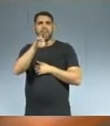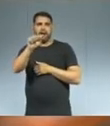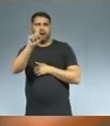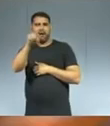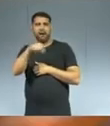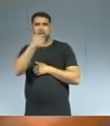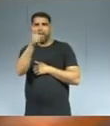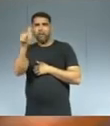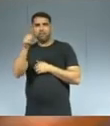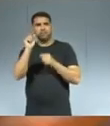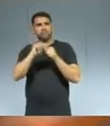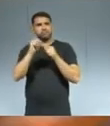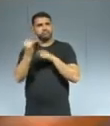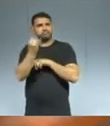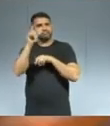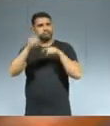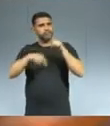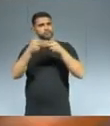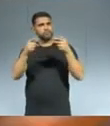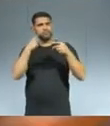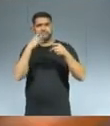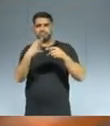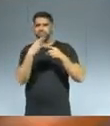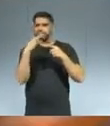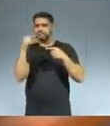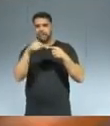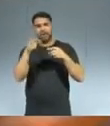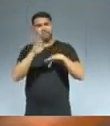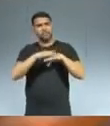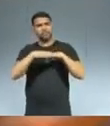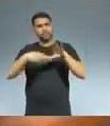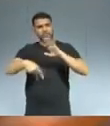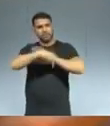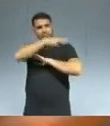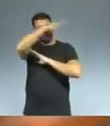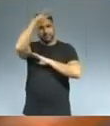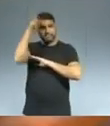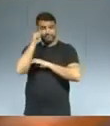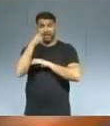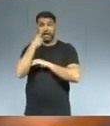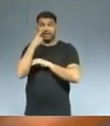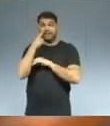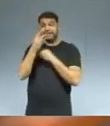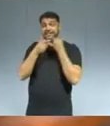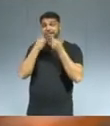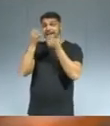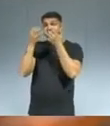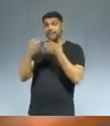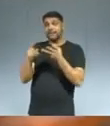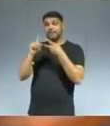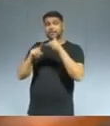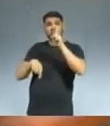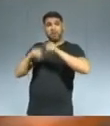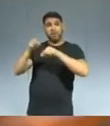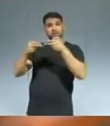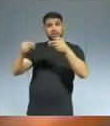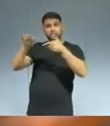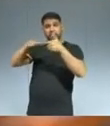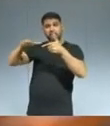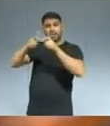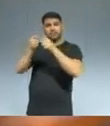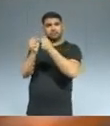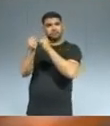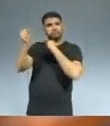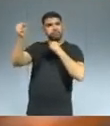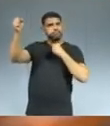Pará e outro produto internacional muito conhecido e um produto amazônico mas aí a gente está falando de produção